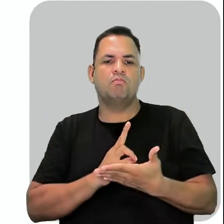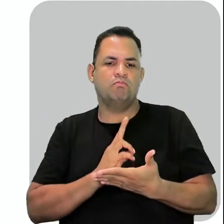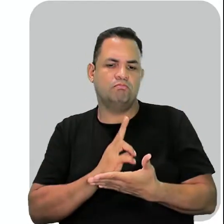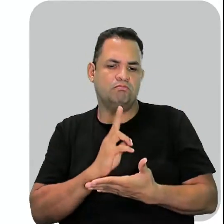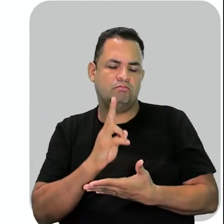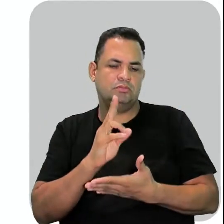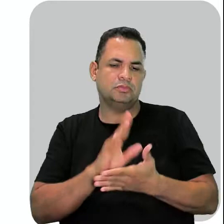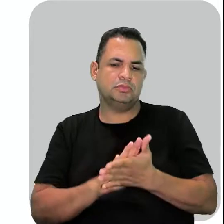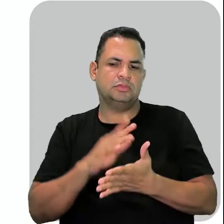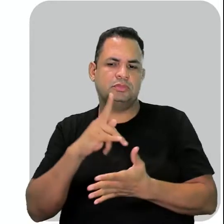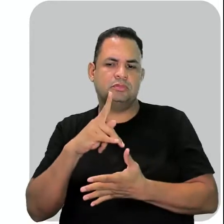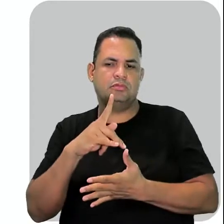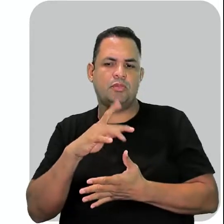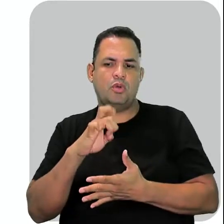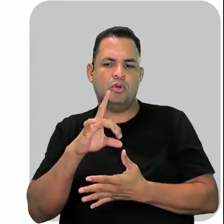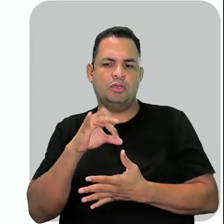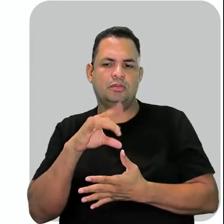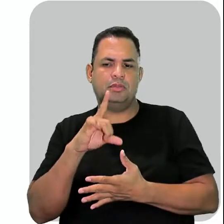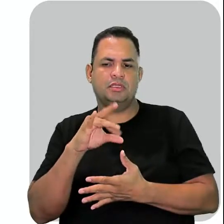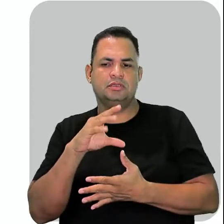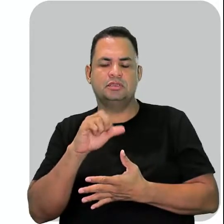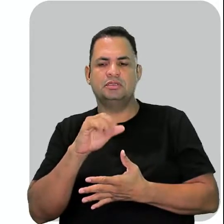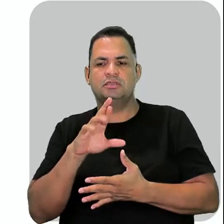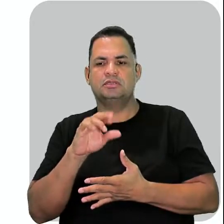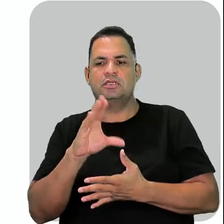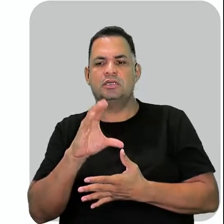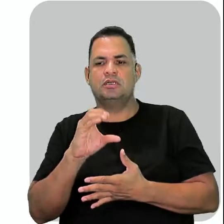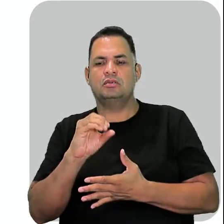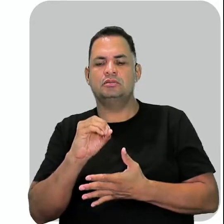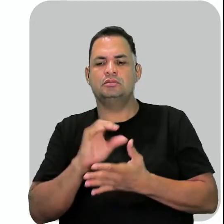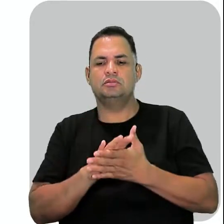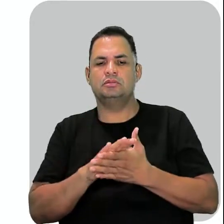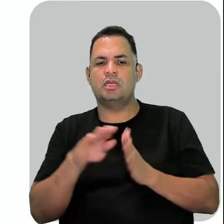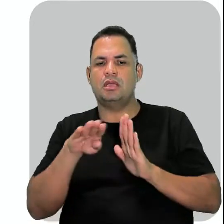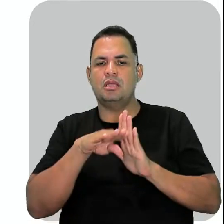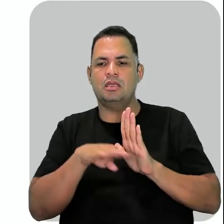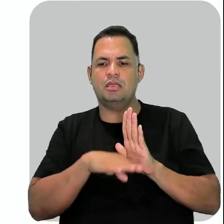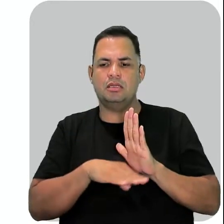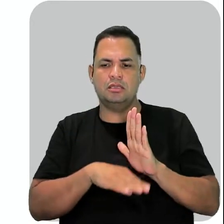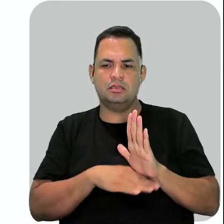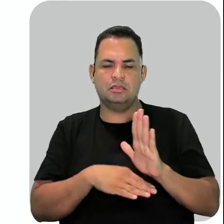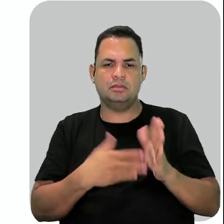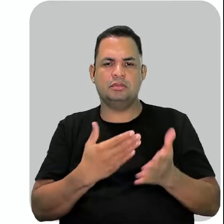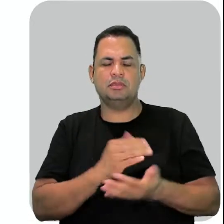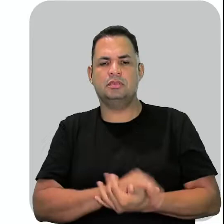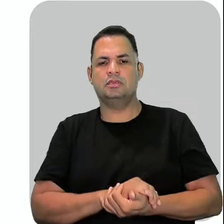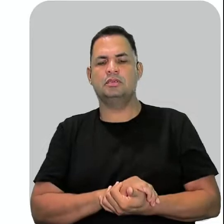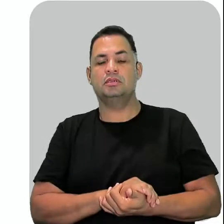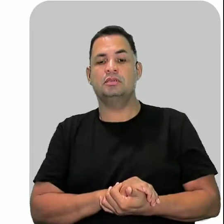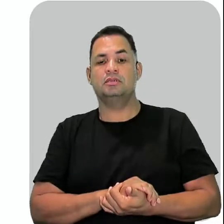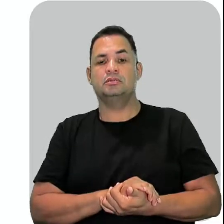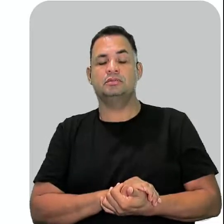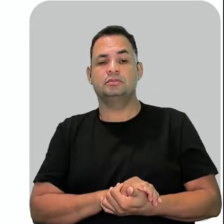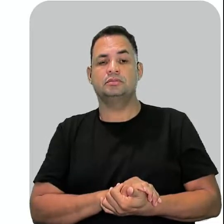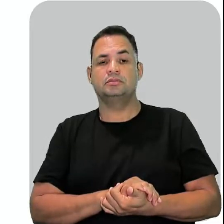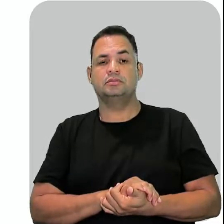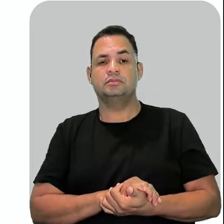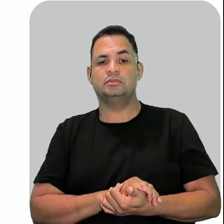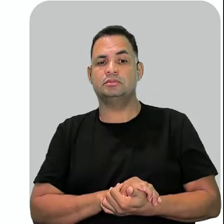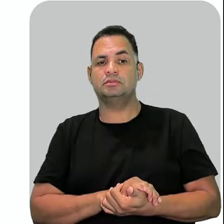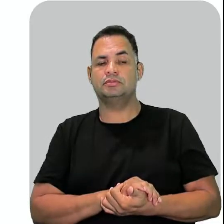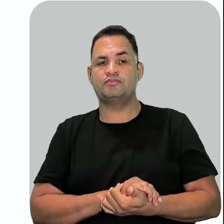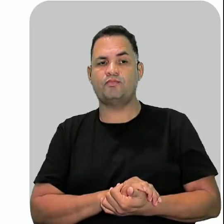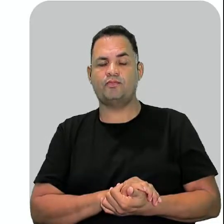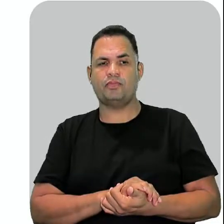a polimerização em etapas, tá? Nós temos aqui, no exemplo que a gente viu agorinha, foi eliminada a